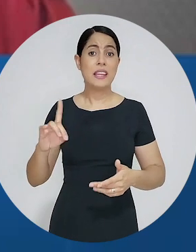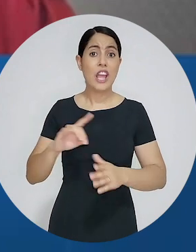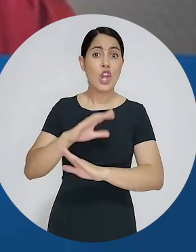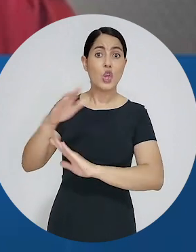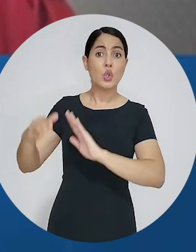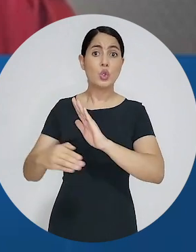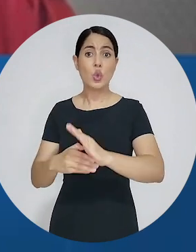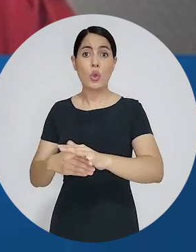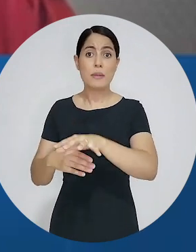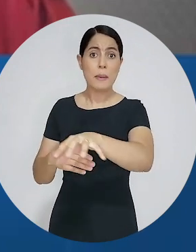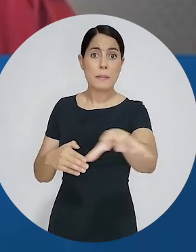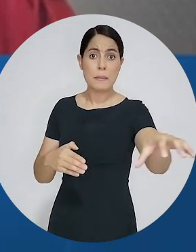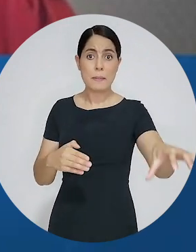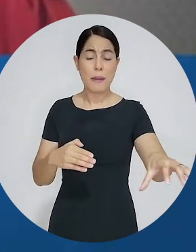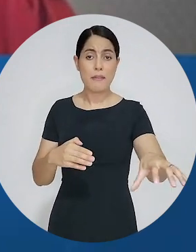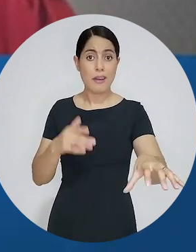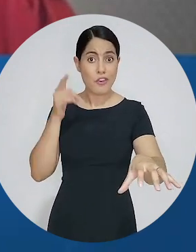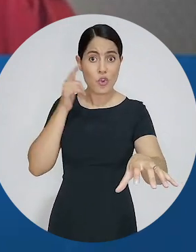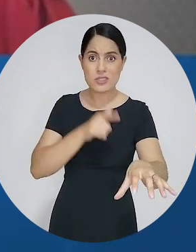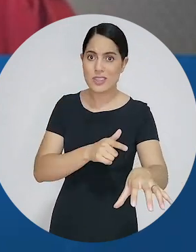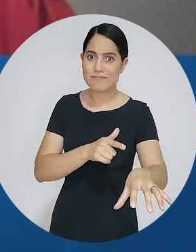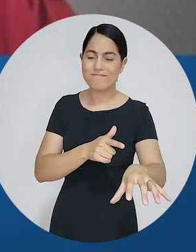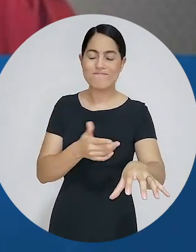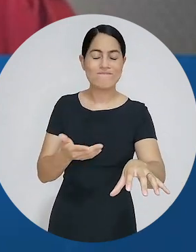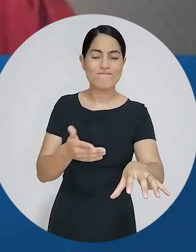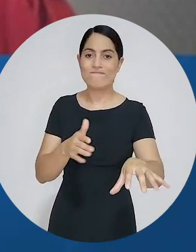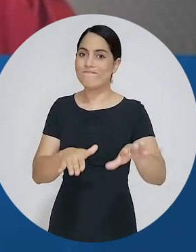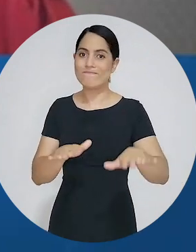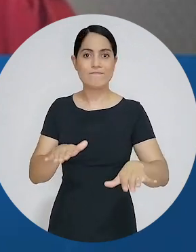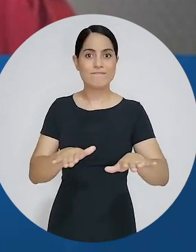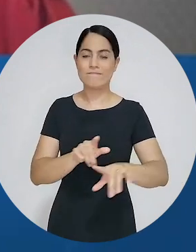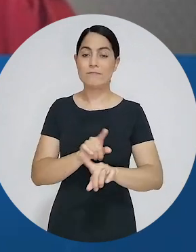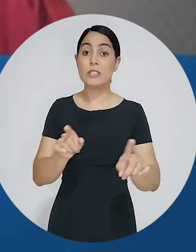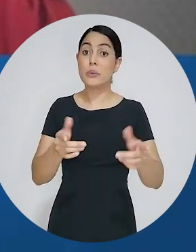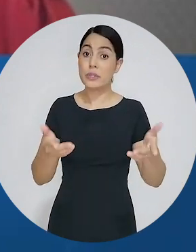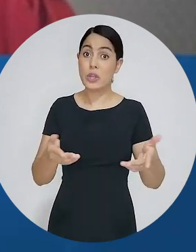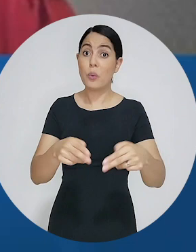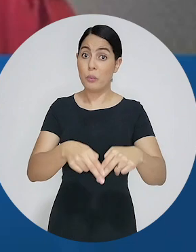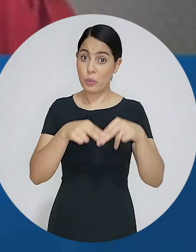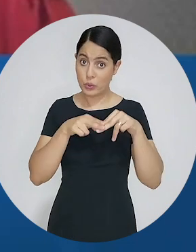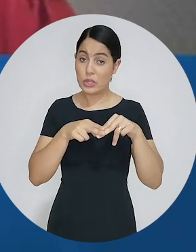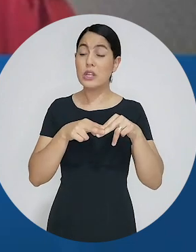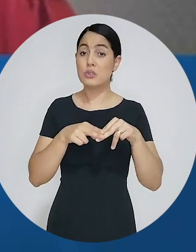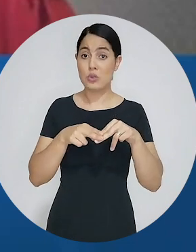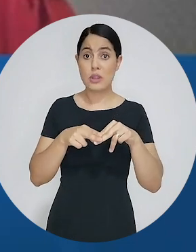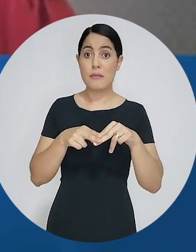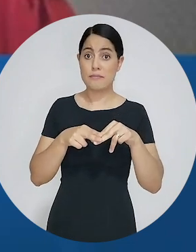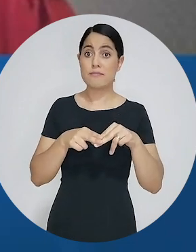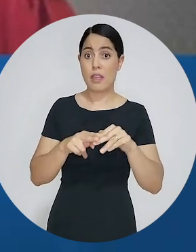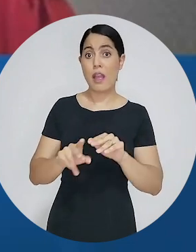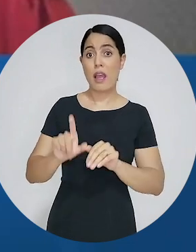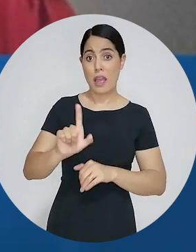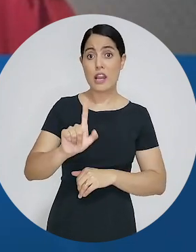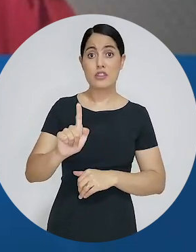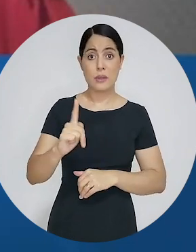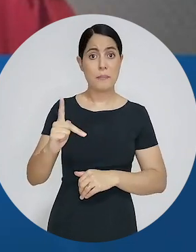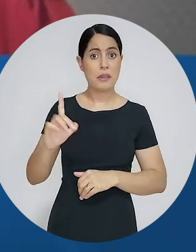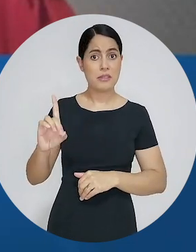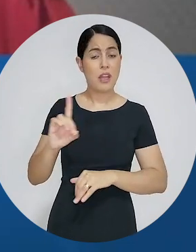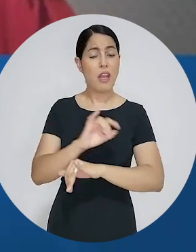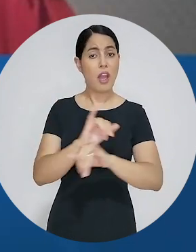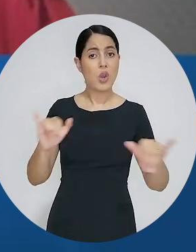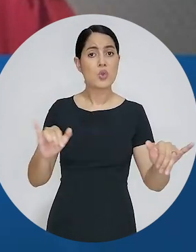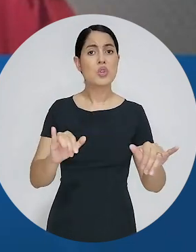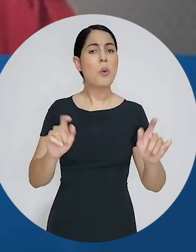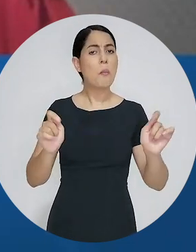não dê conta de alcançar todas essas nuances. É por isso que o legislador faz um convite, eu entendo, para